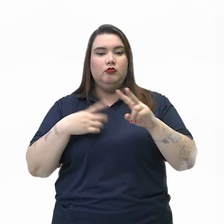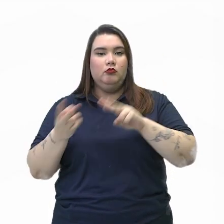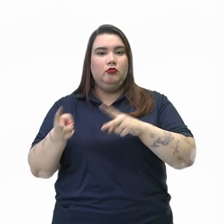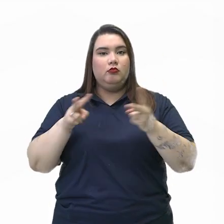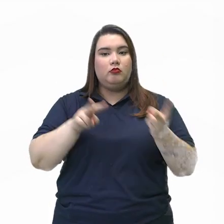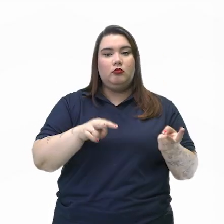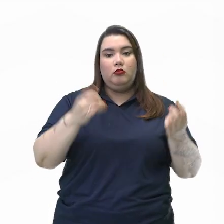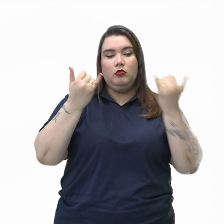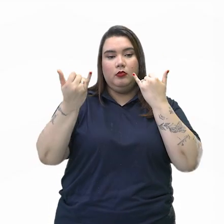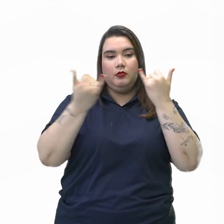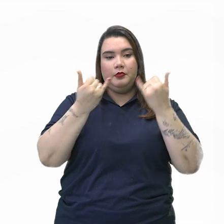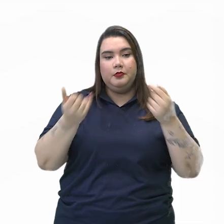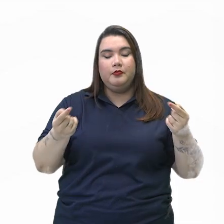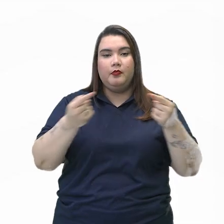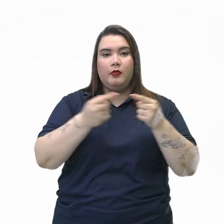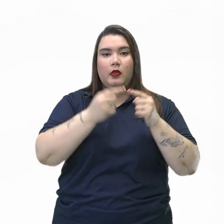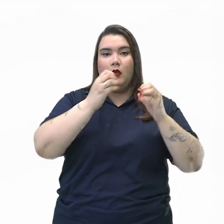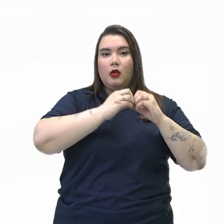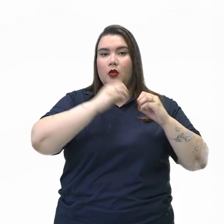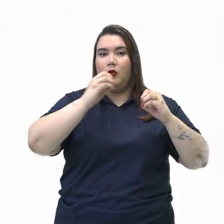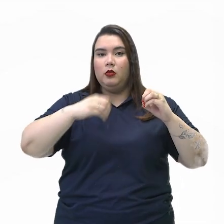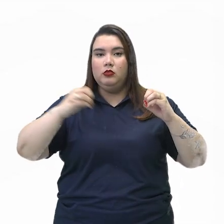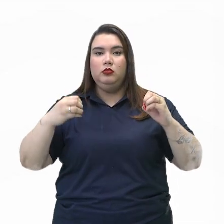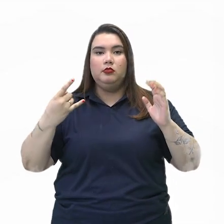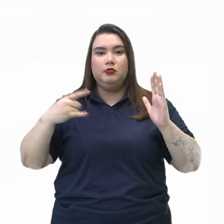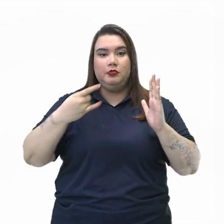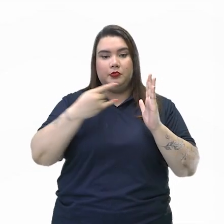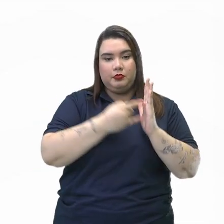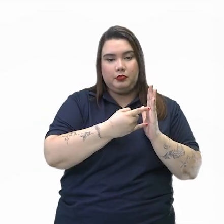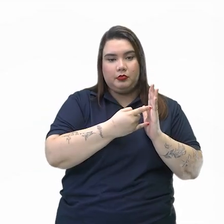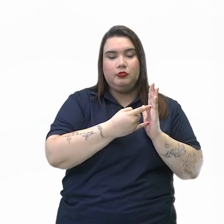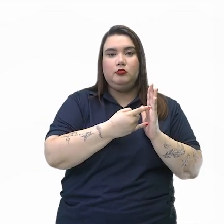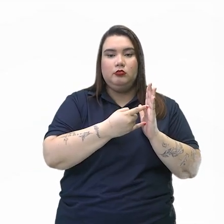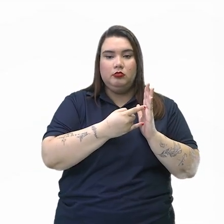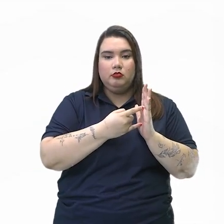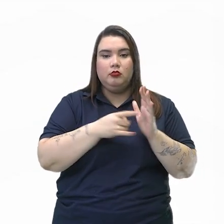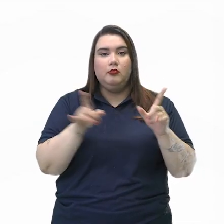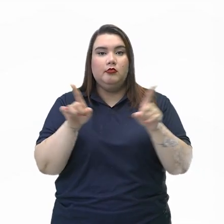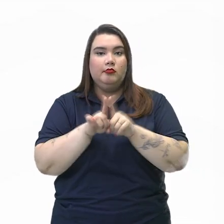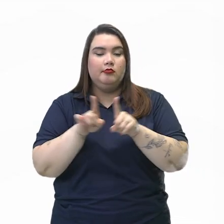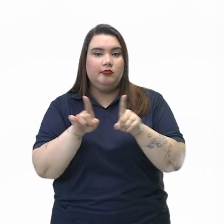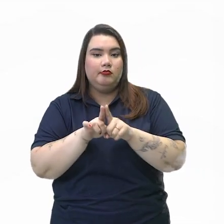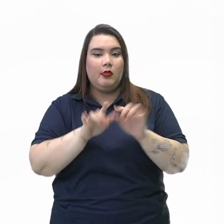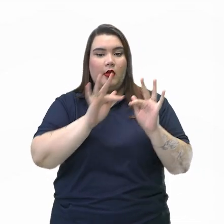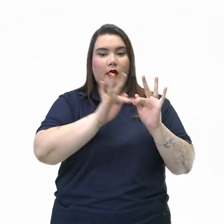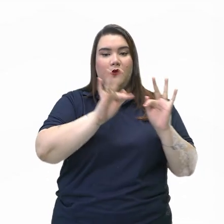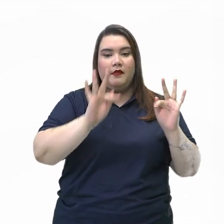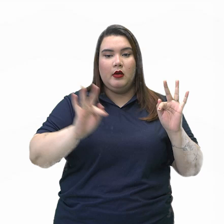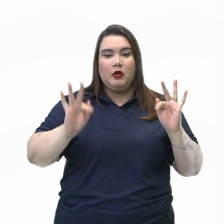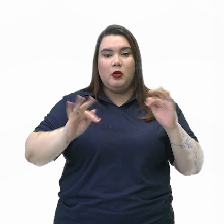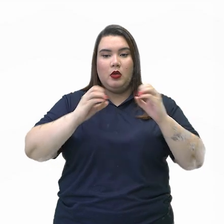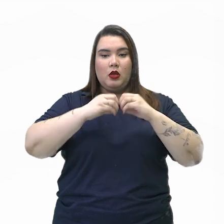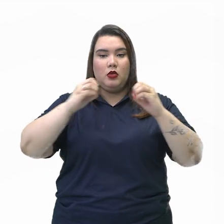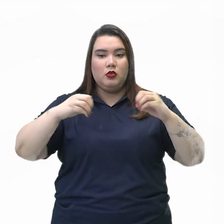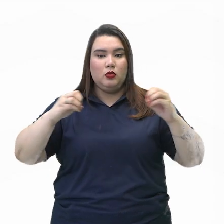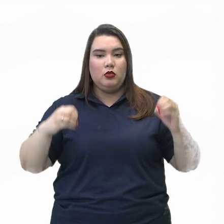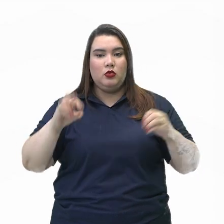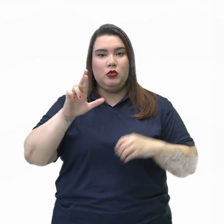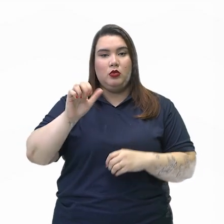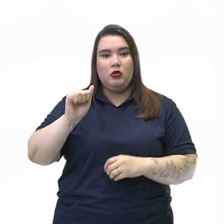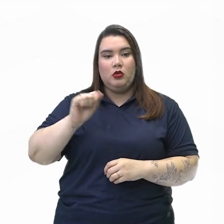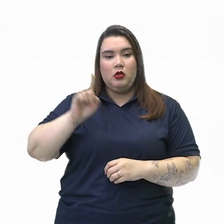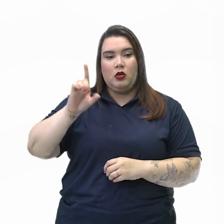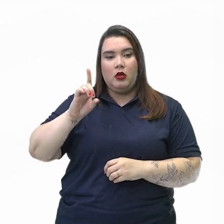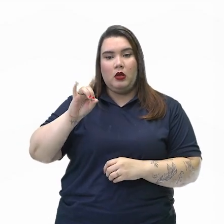dados que se baseia, claro, nas ondas eletromagnéticas. nas frequências das ondas de rádio.